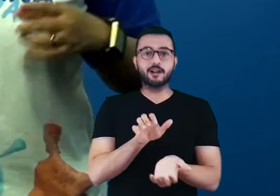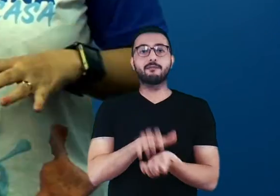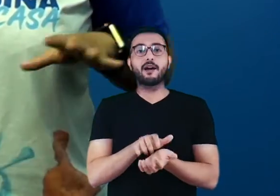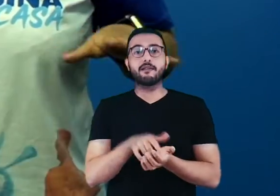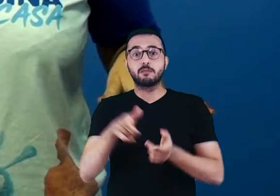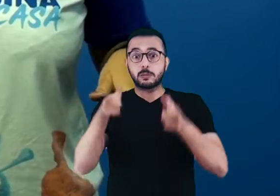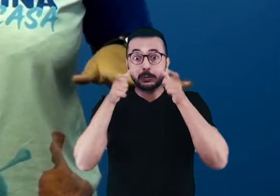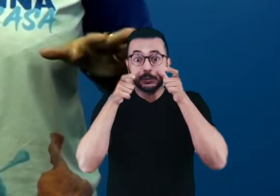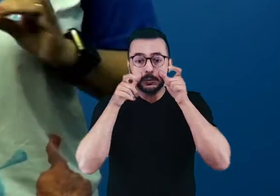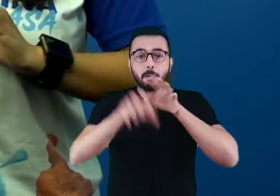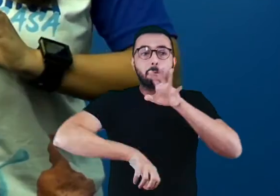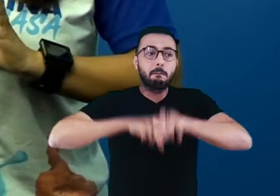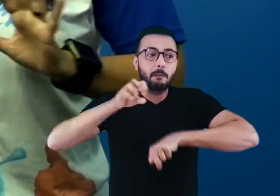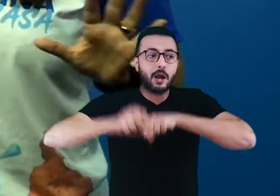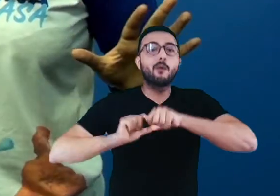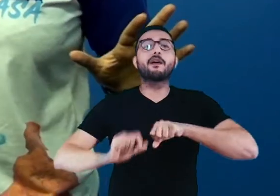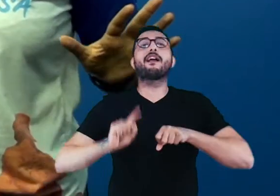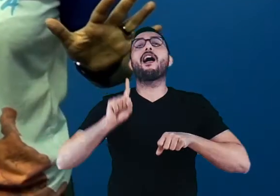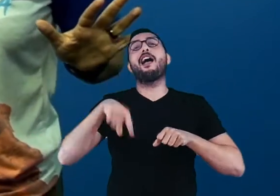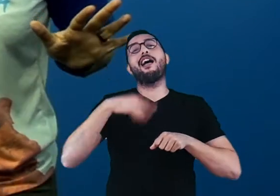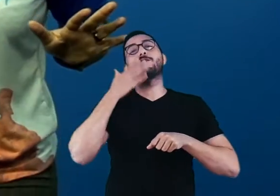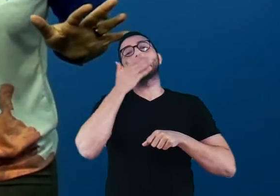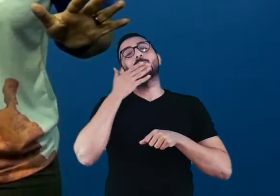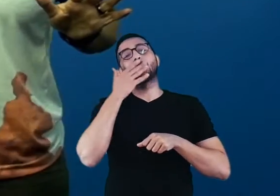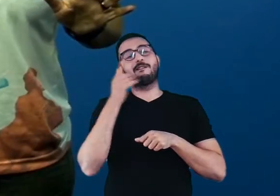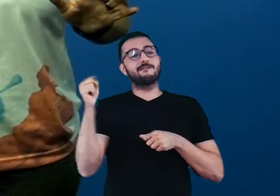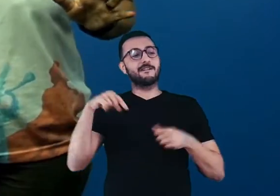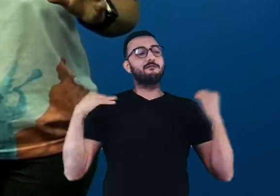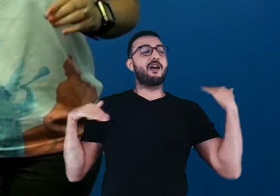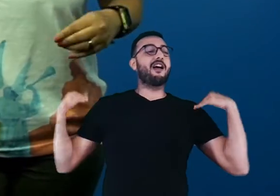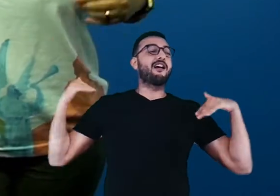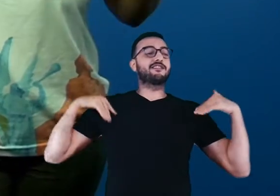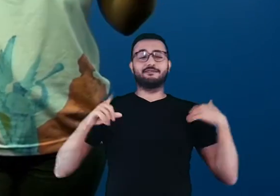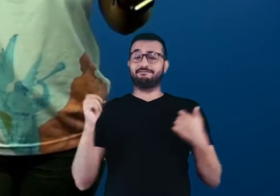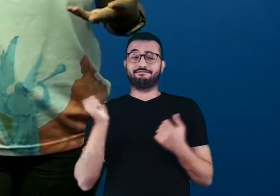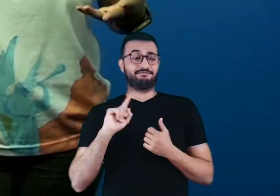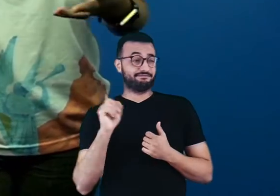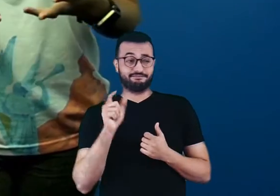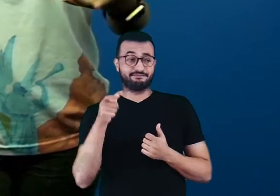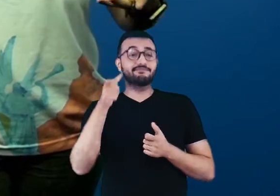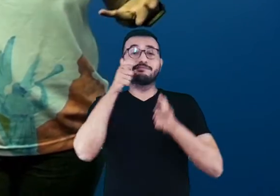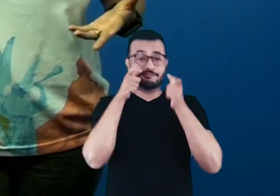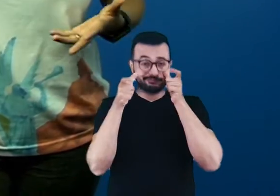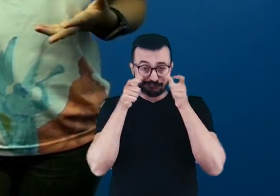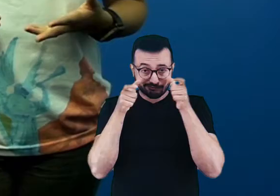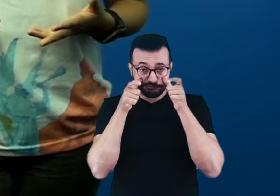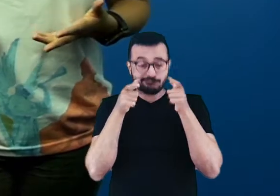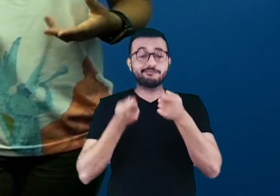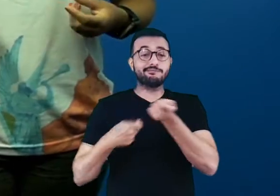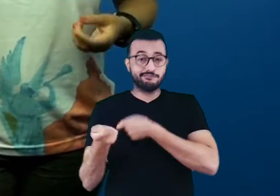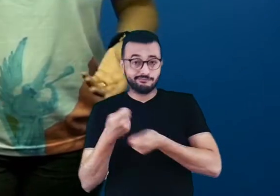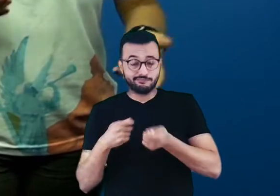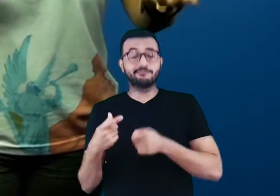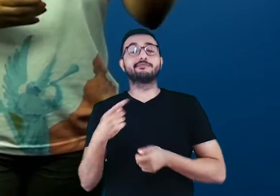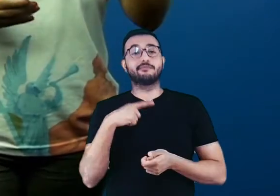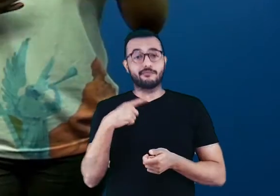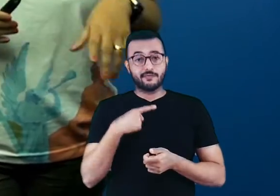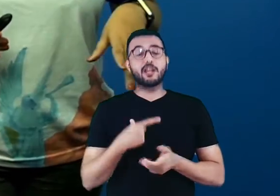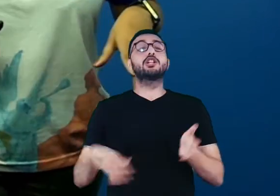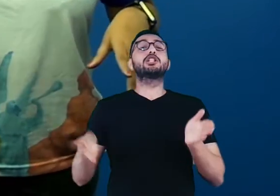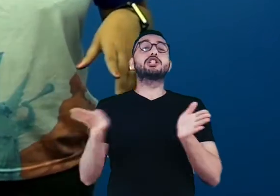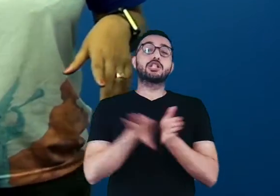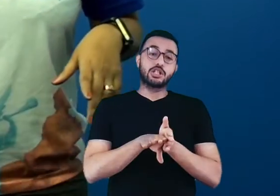busca de açúcar. Simplesmente eles não vinham a passeio não, tá, gente? Eles tinham interesses econômicos nas nossas terras. Então,